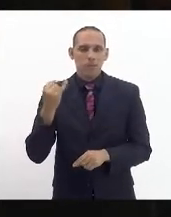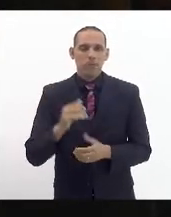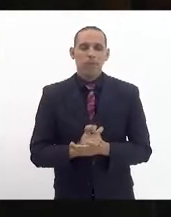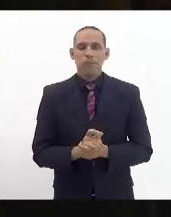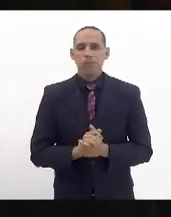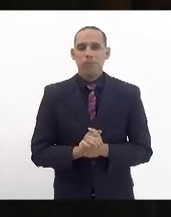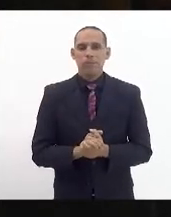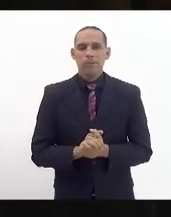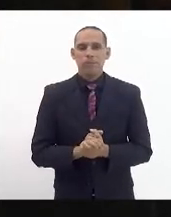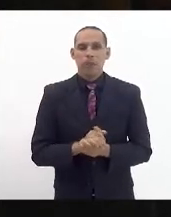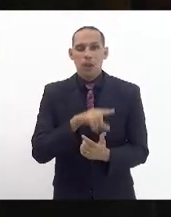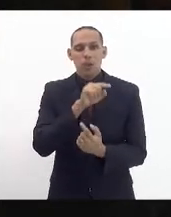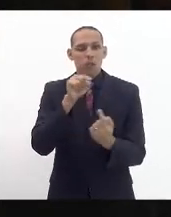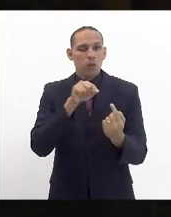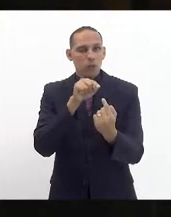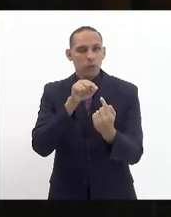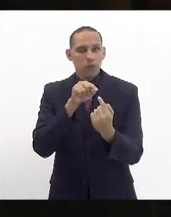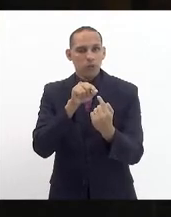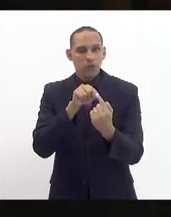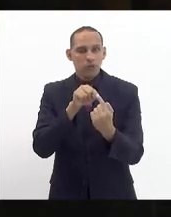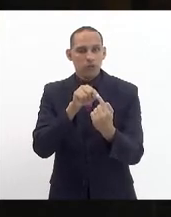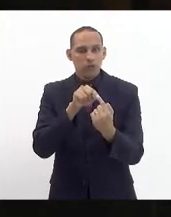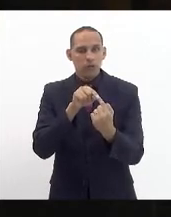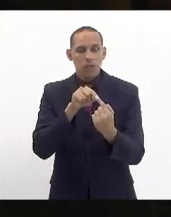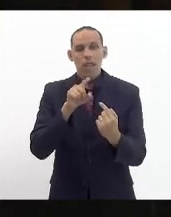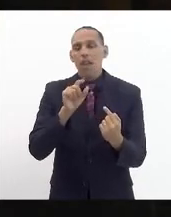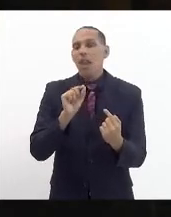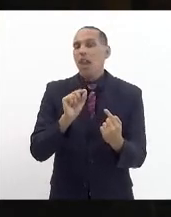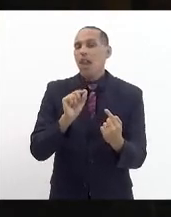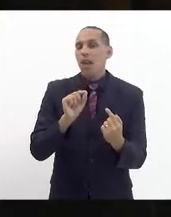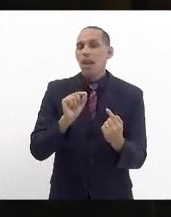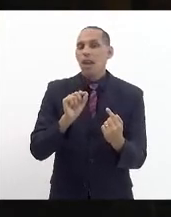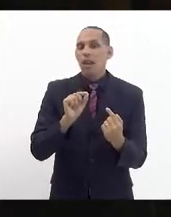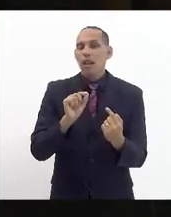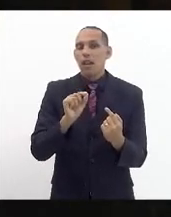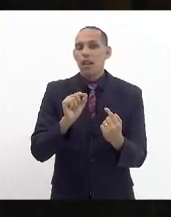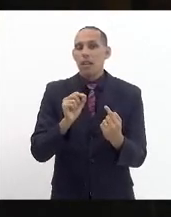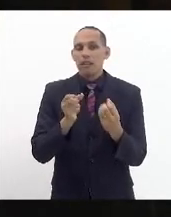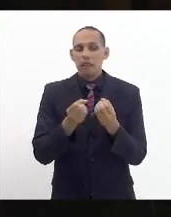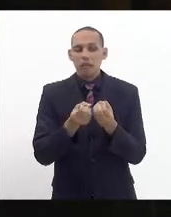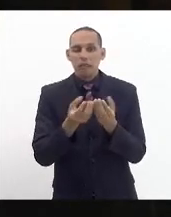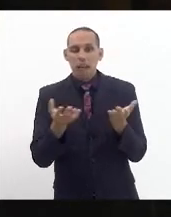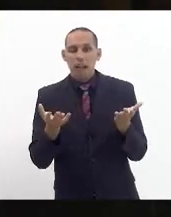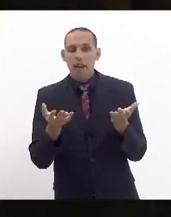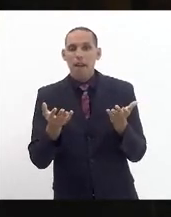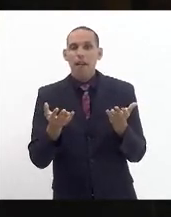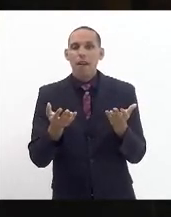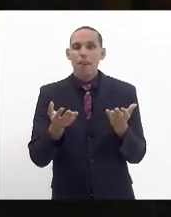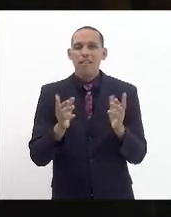ressaltar que o objetivo é a concessão de